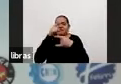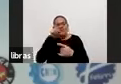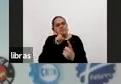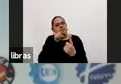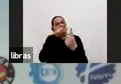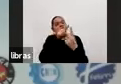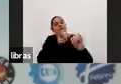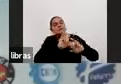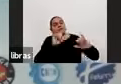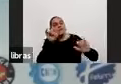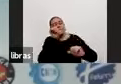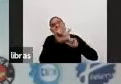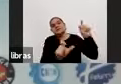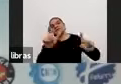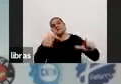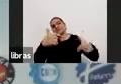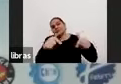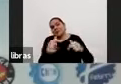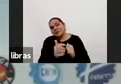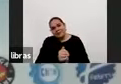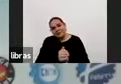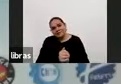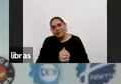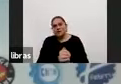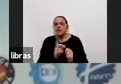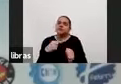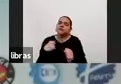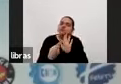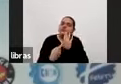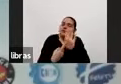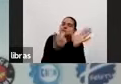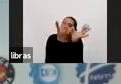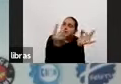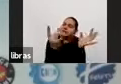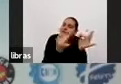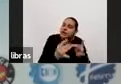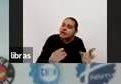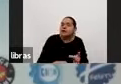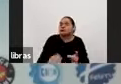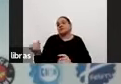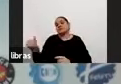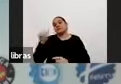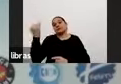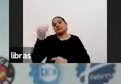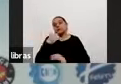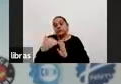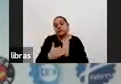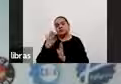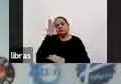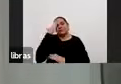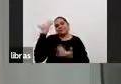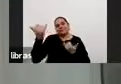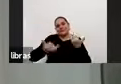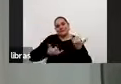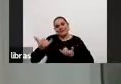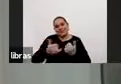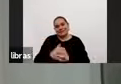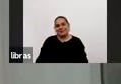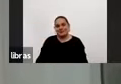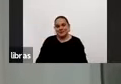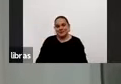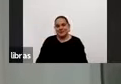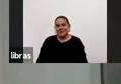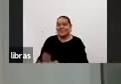a gente fica esmiuçando, fica detalhando os números que impactam diretamente o chão de fábrica. Um grande abraço. Nós agradecemos.